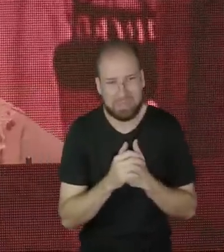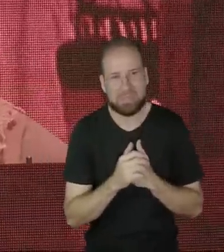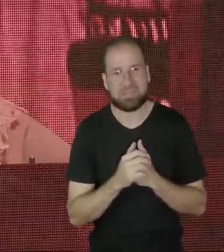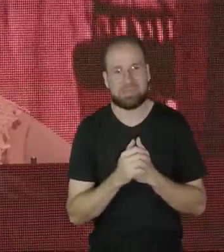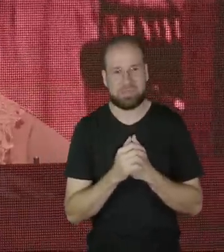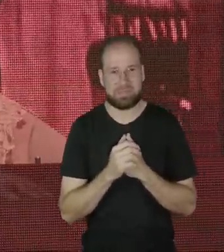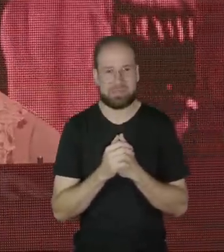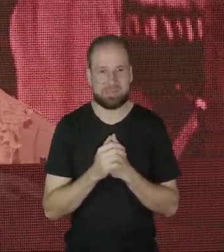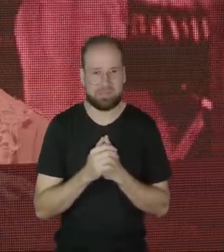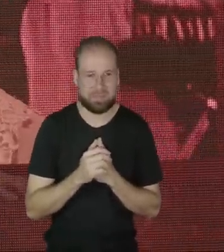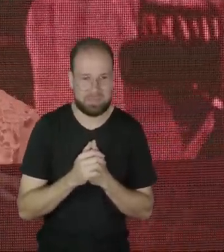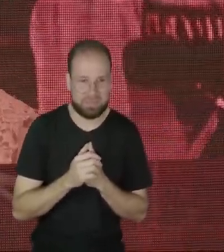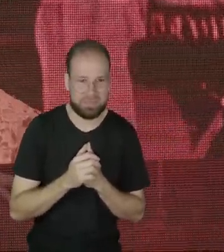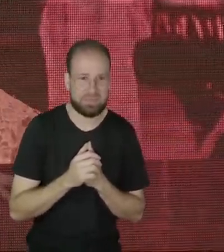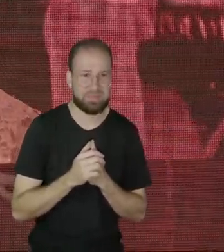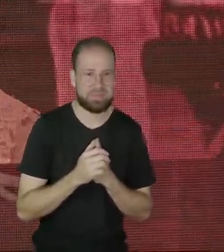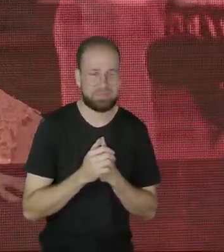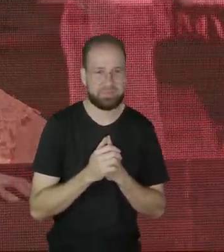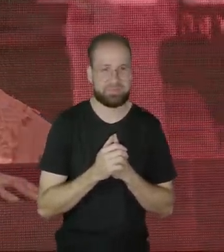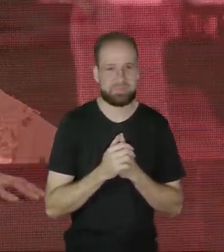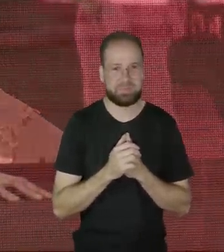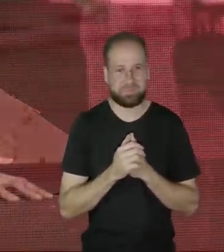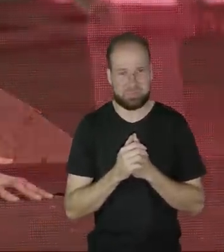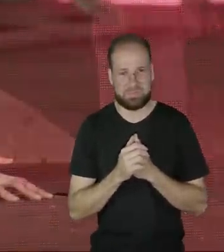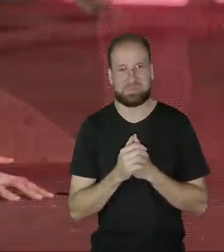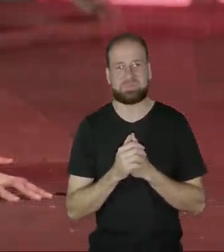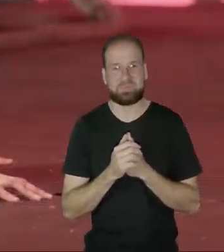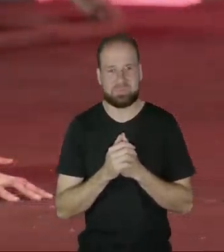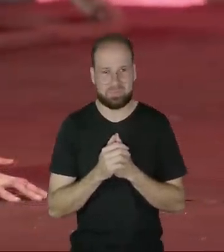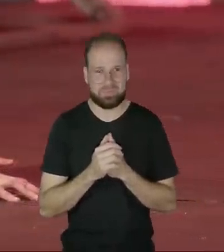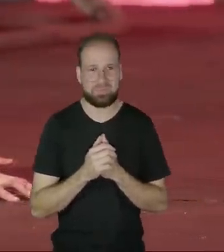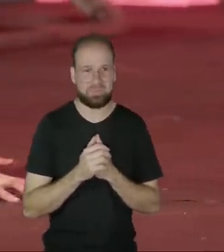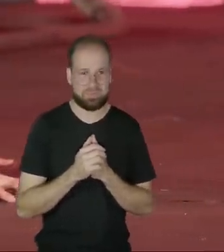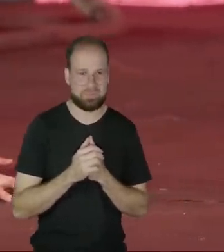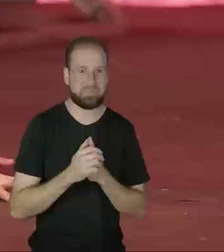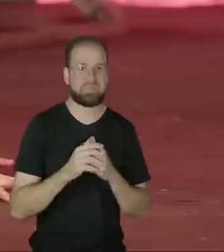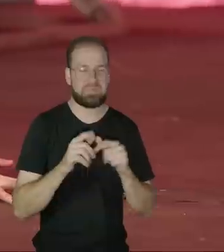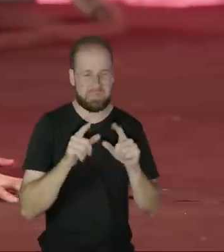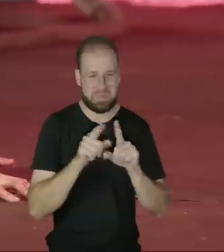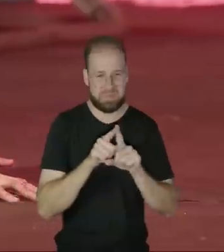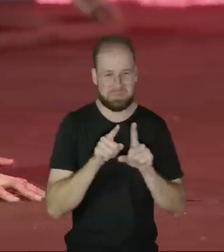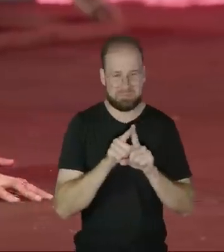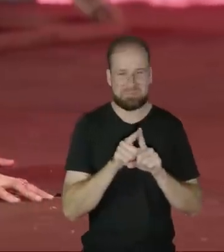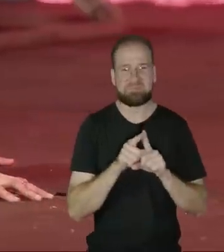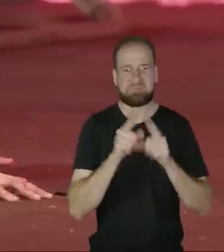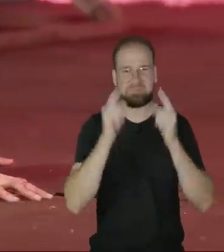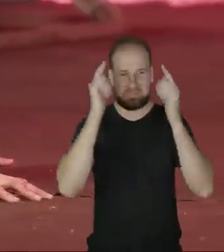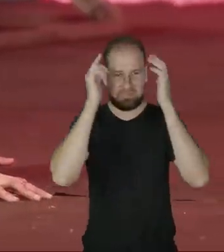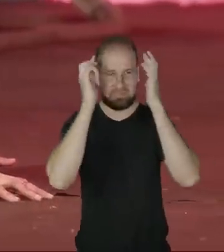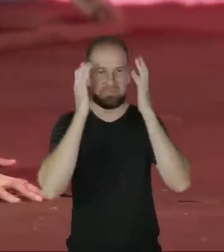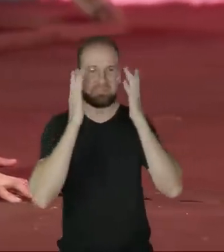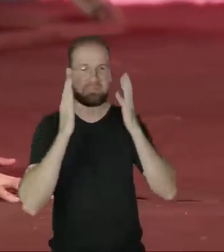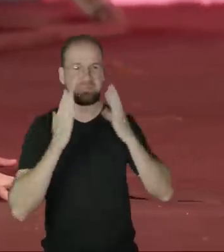pelo rosto e sobre o peito.